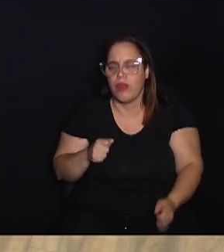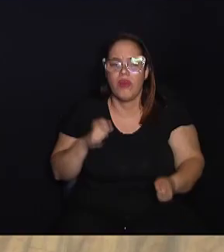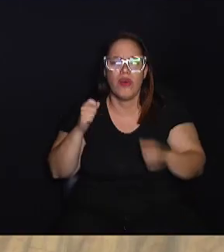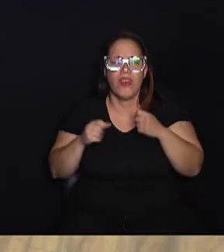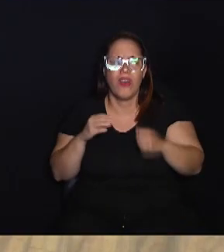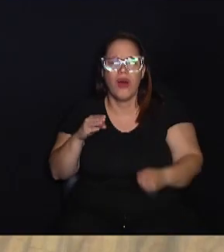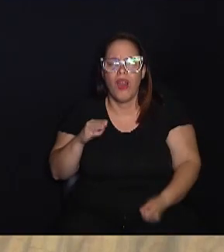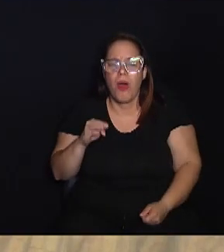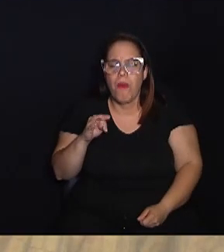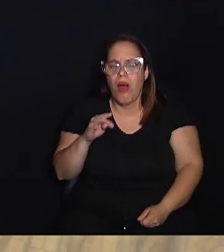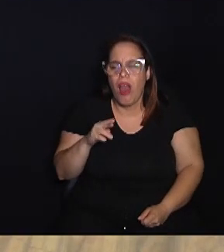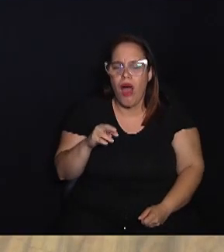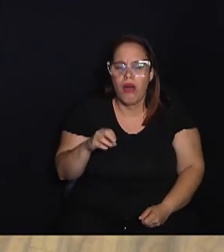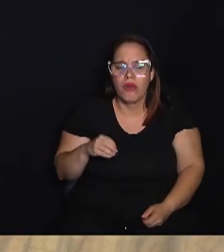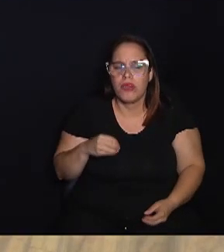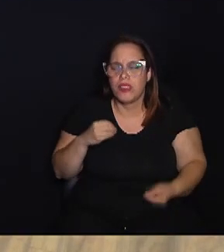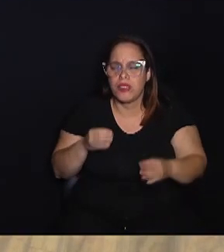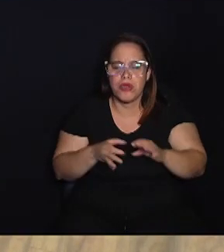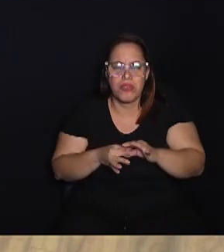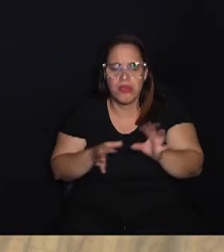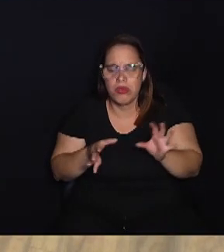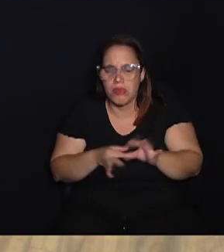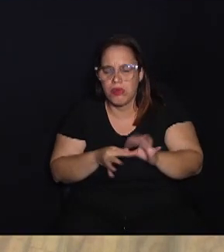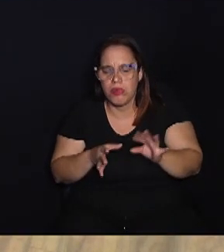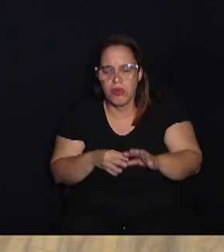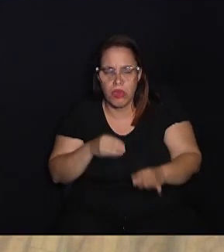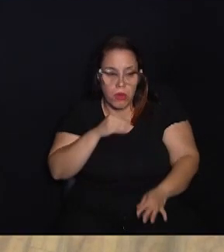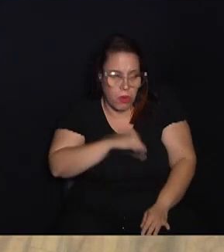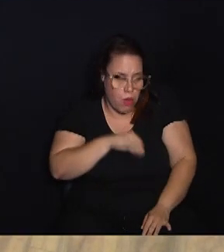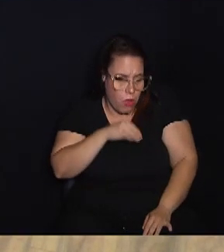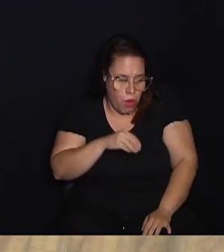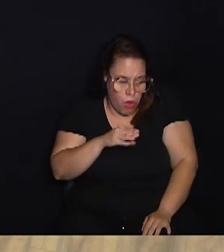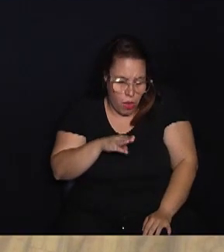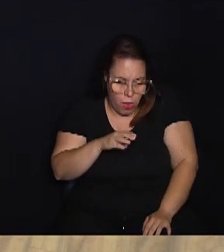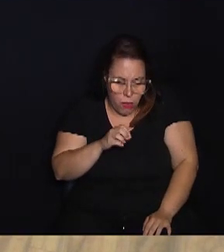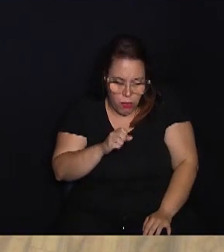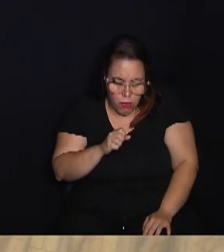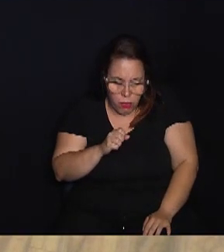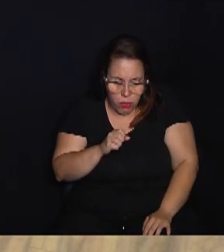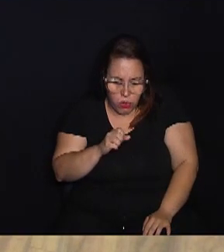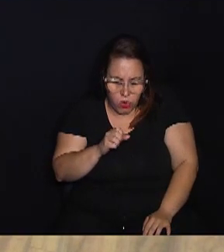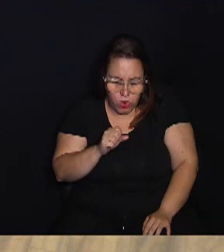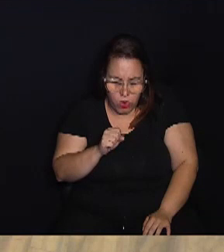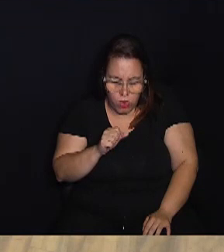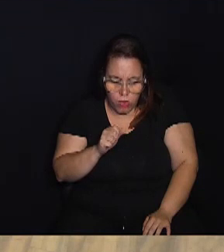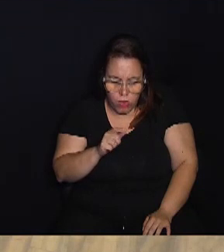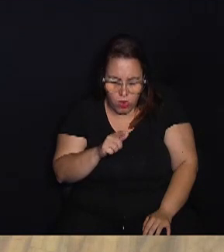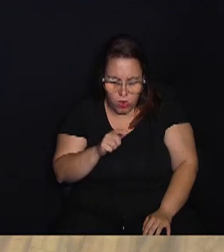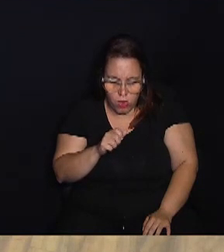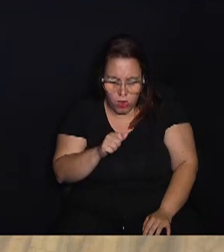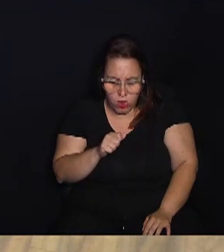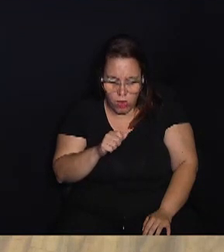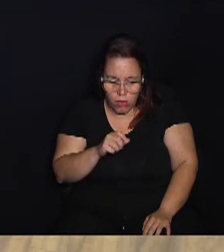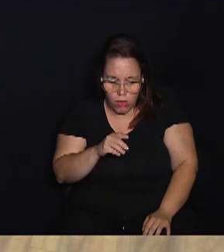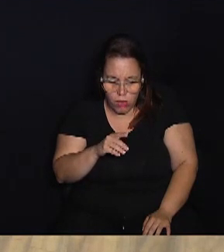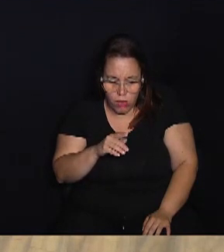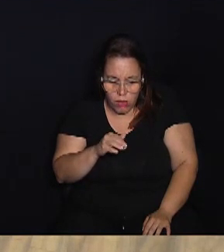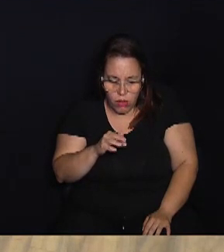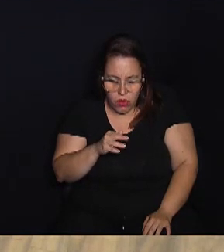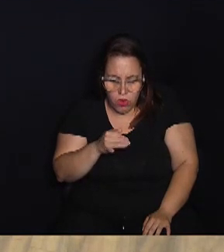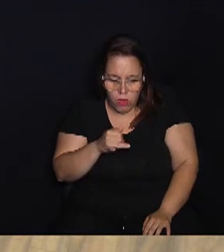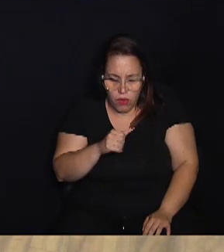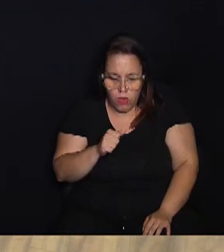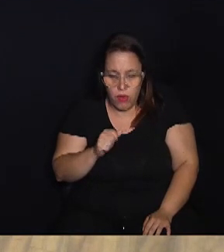das apostas, a questão da liberdade, tem a questão do Bolsa Família também, se eles têm a liberdade, se eles podem fazer a utilização disso,